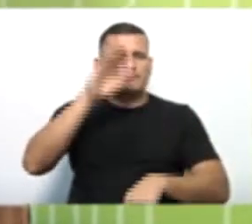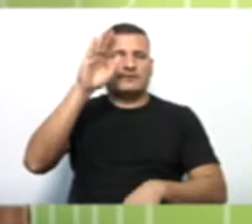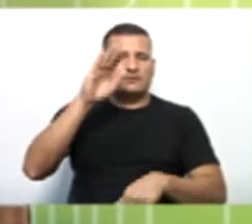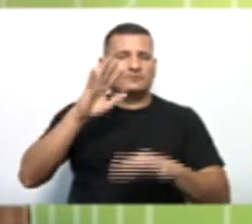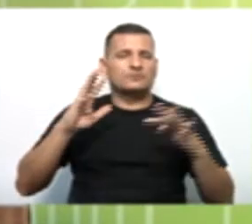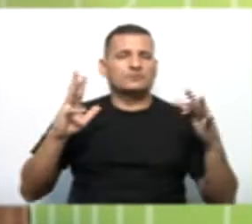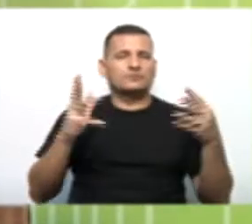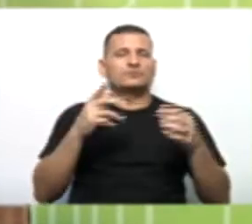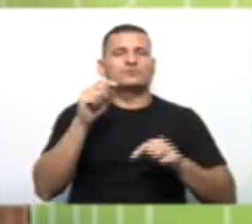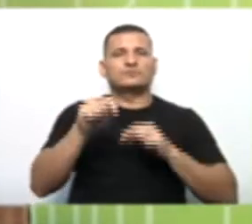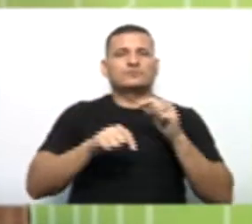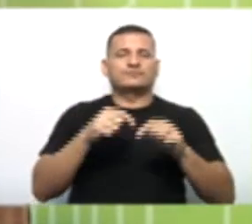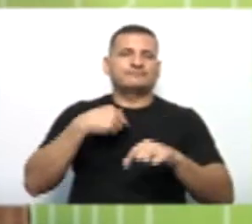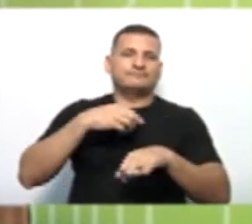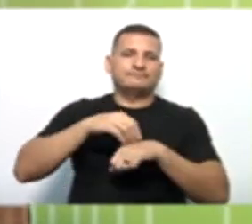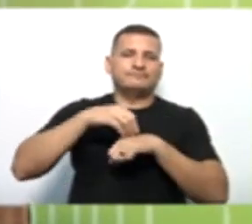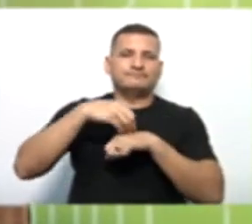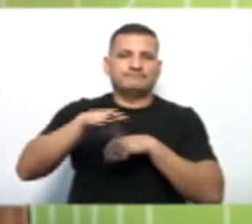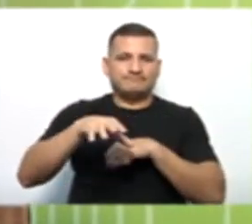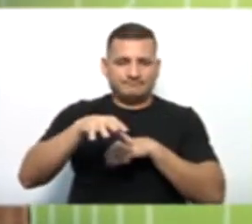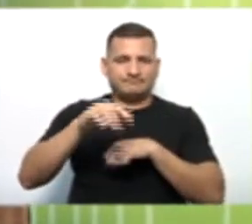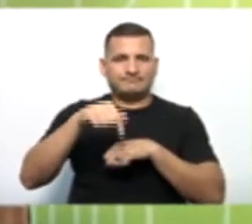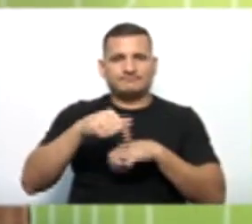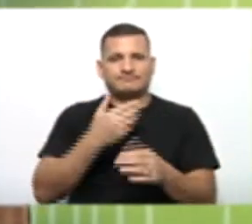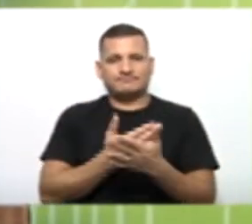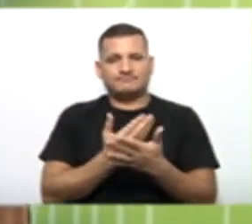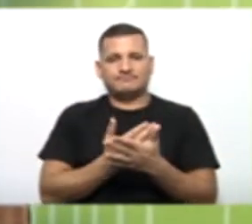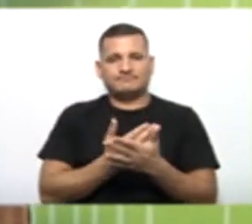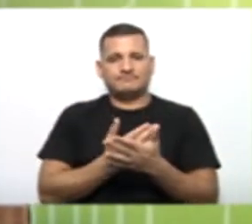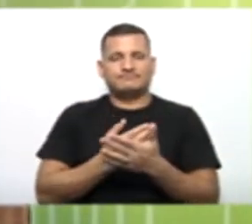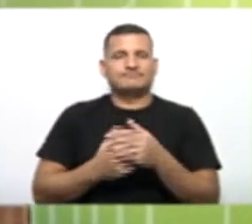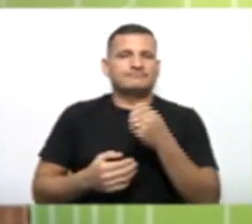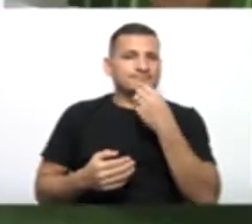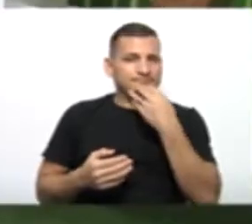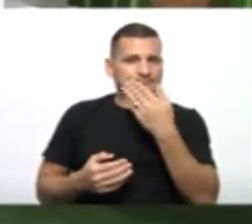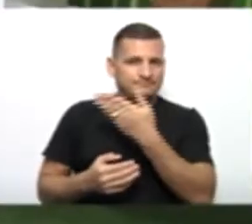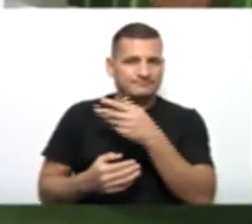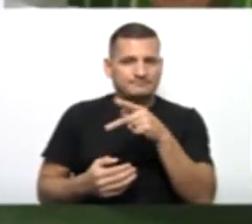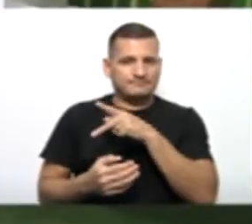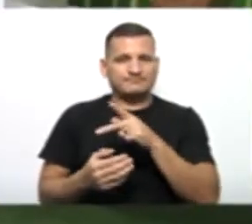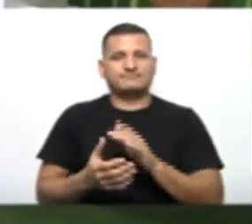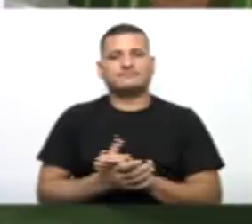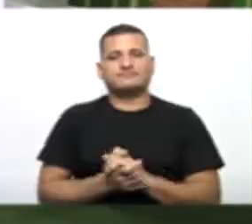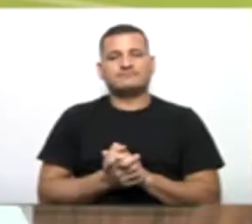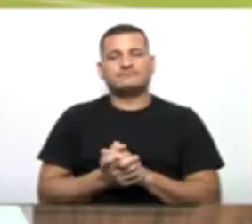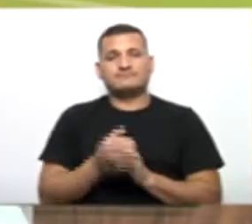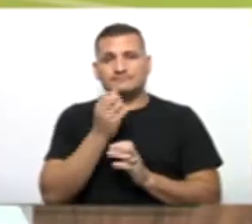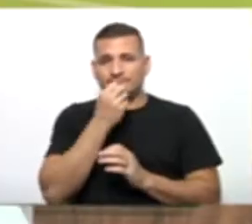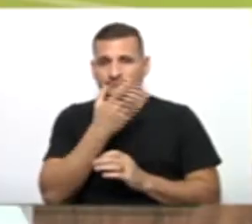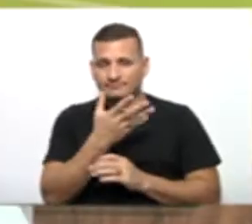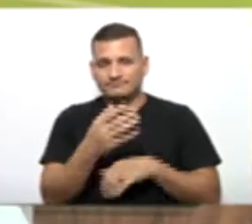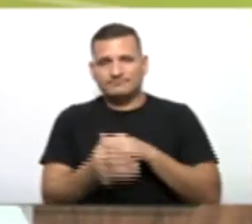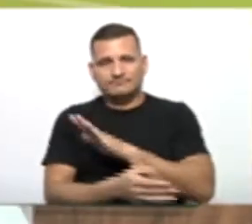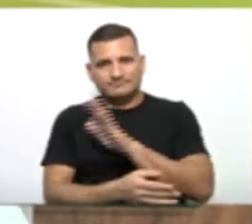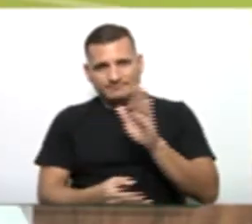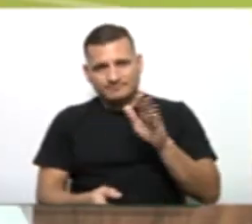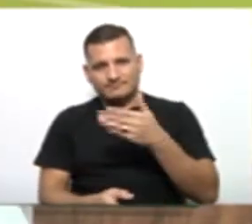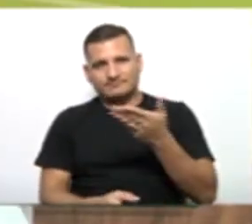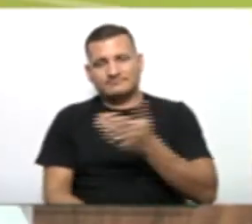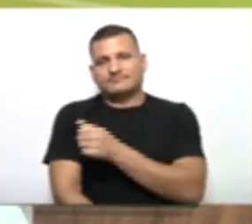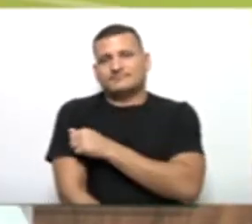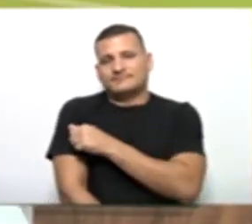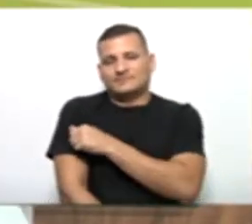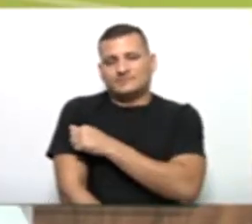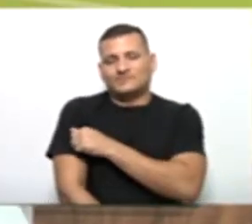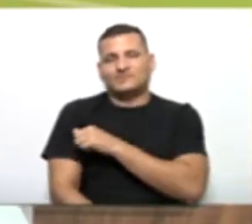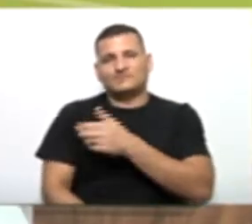tudo aquilo que nós preparamos para vocês na aula de hoje tudo bem professor wesley tudo bem professor olá queridos alunos vocês